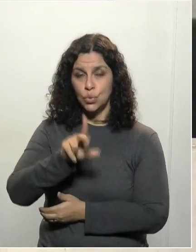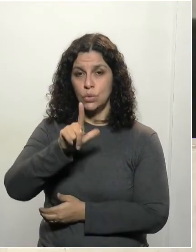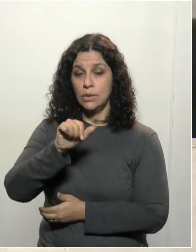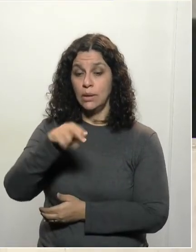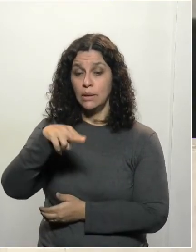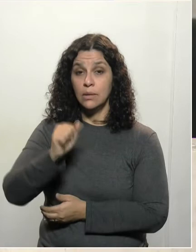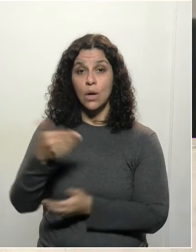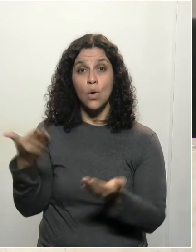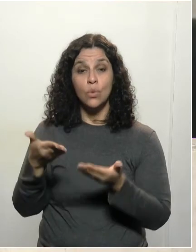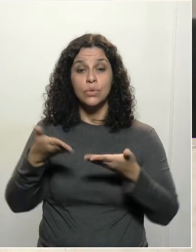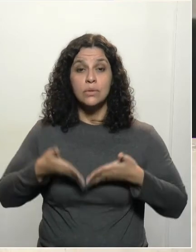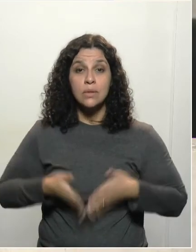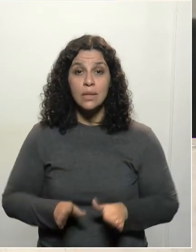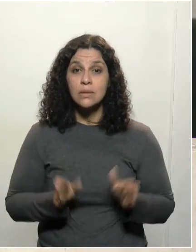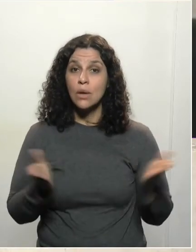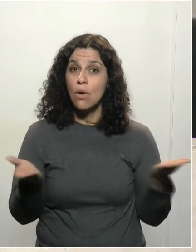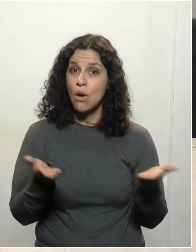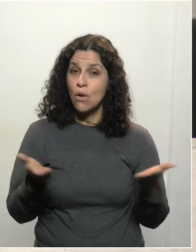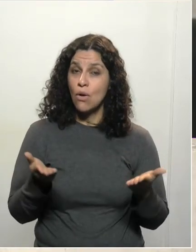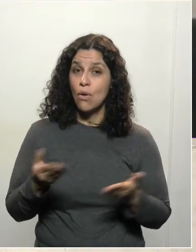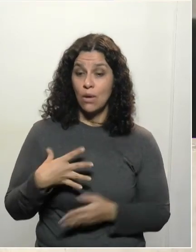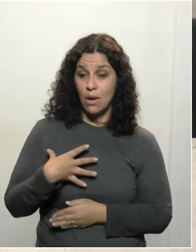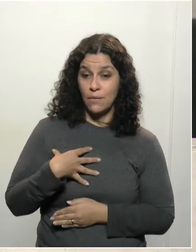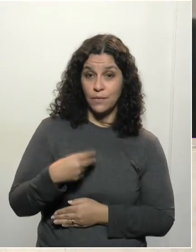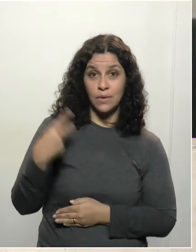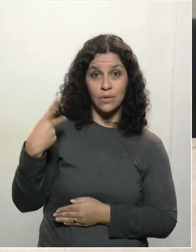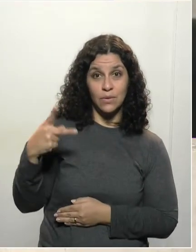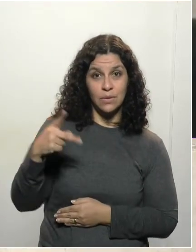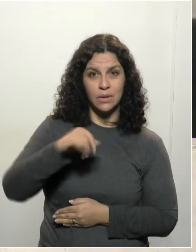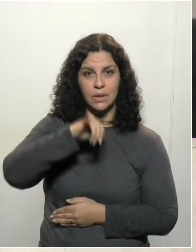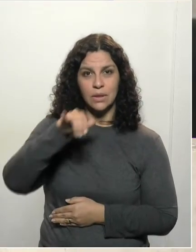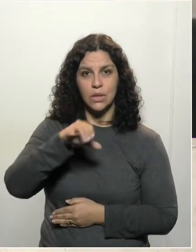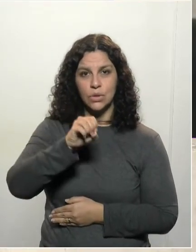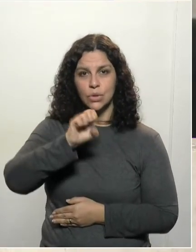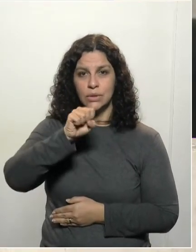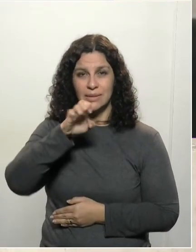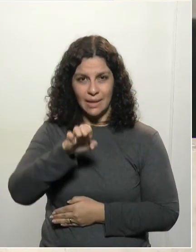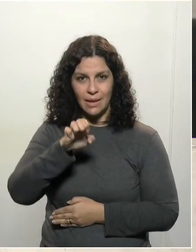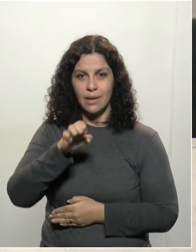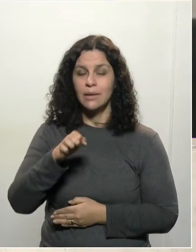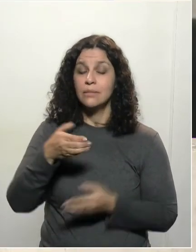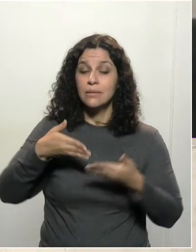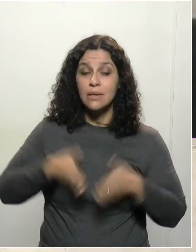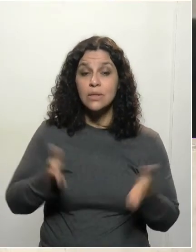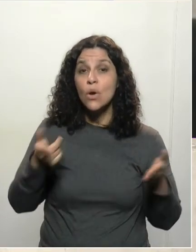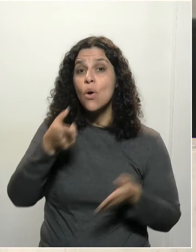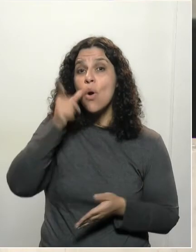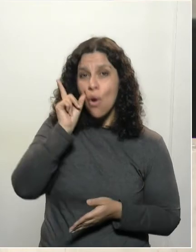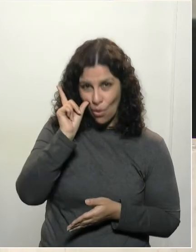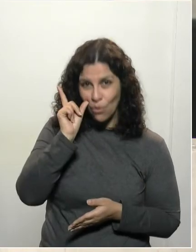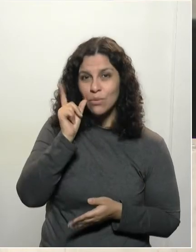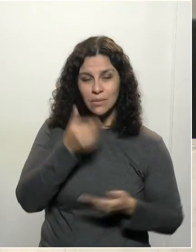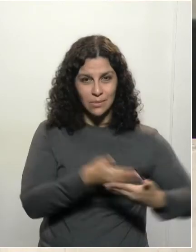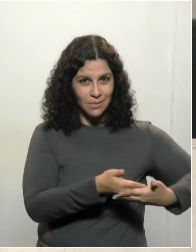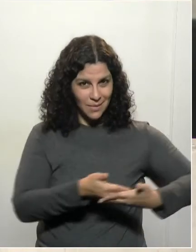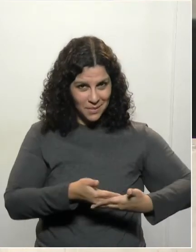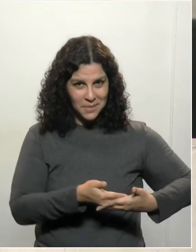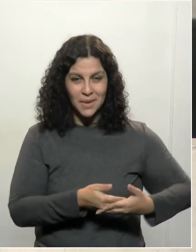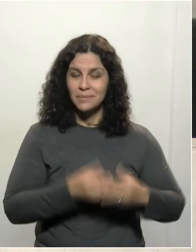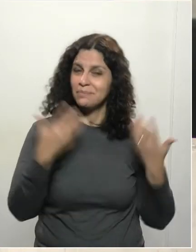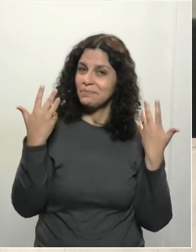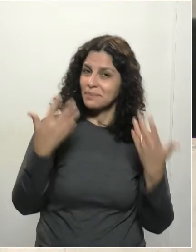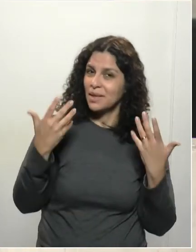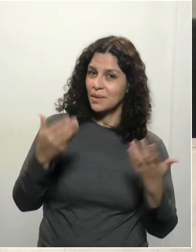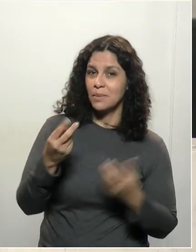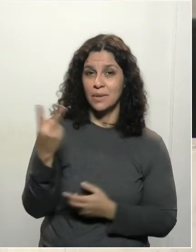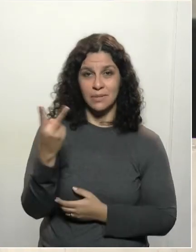pelo nascimento do seu filho José Henrique no dia de ontem. Parabéns